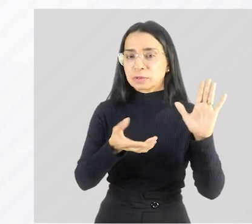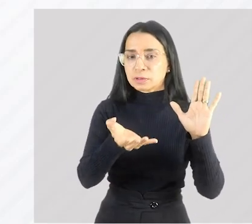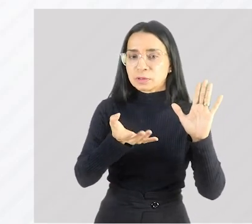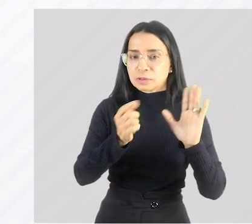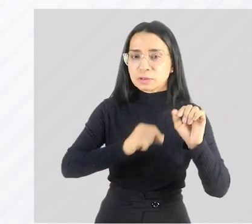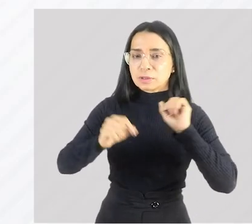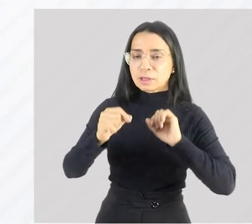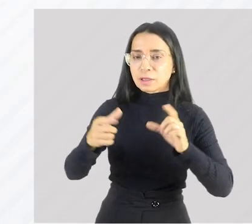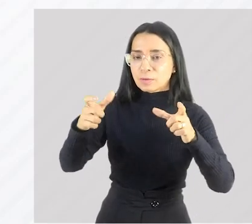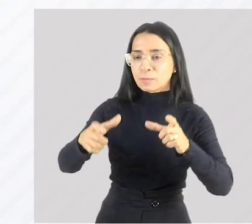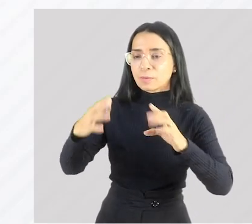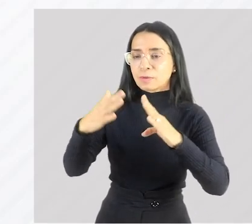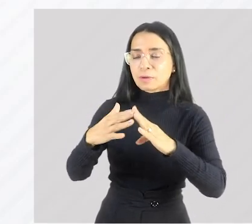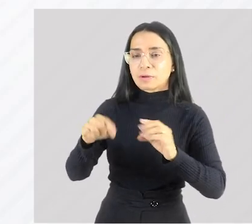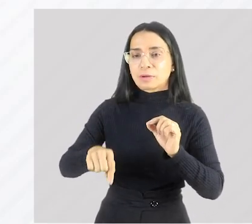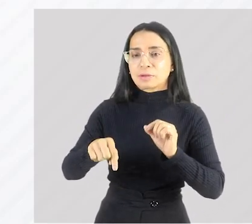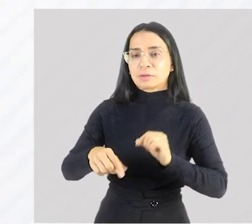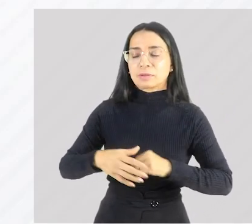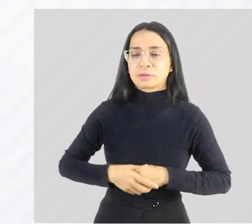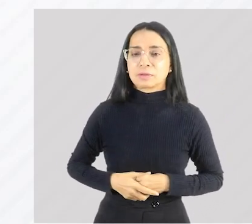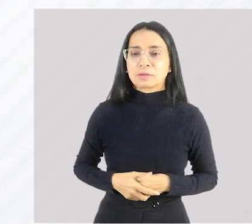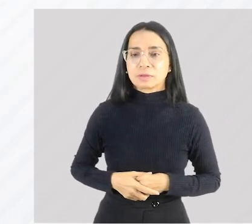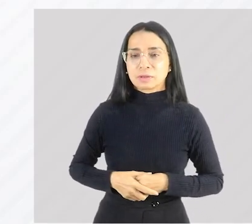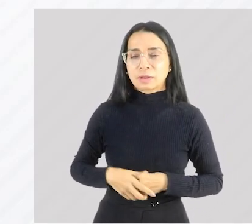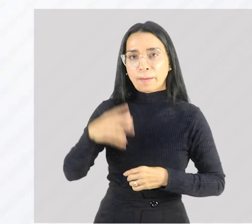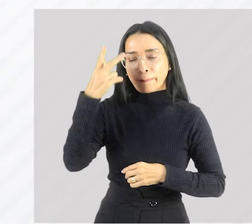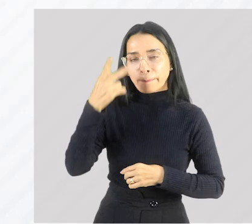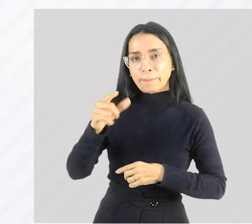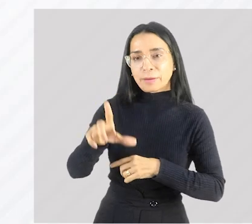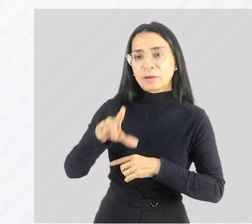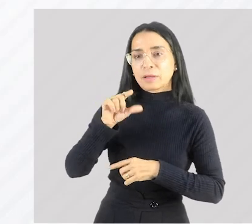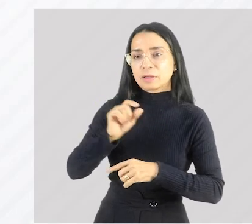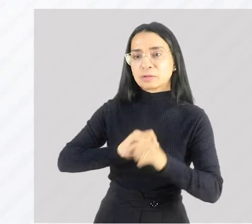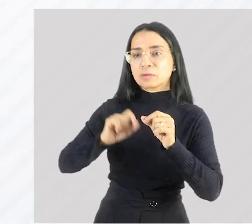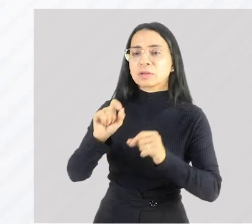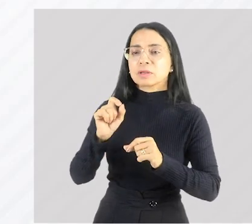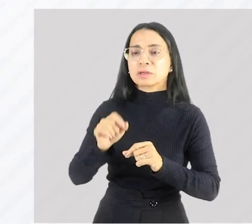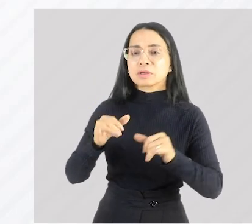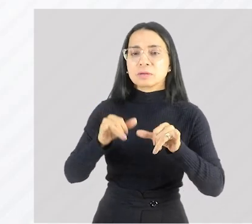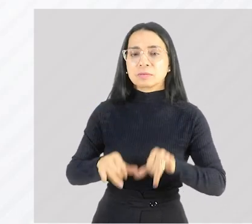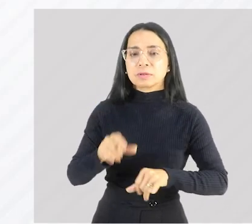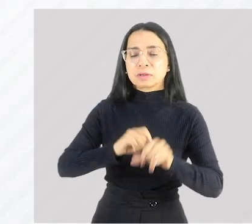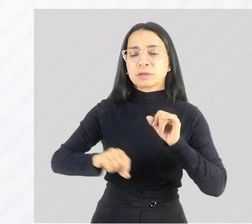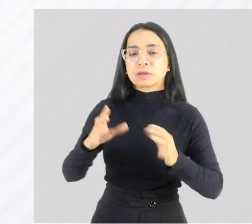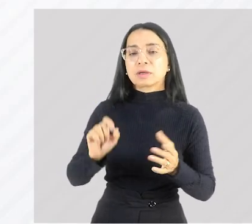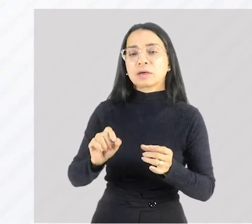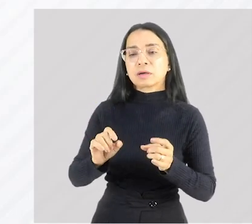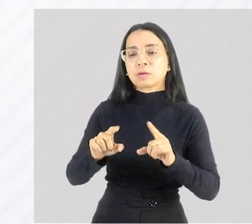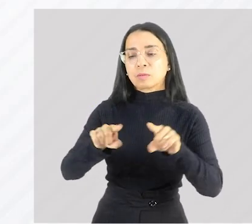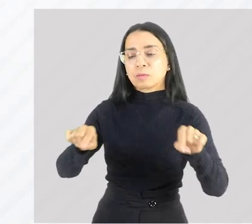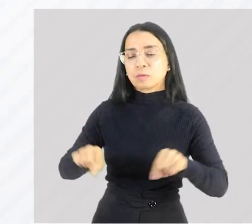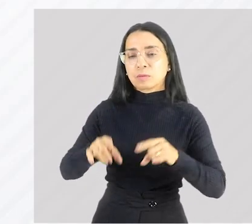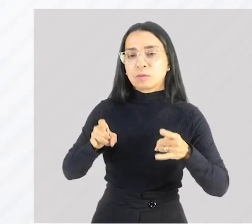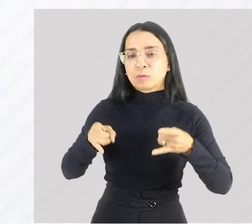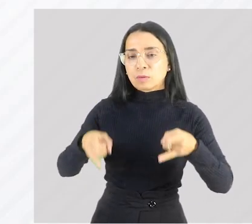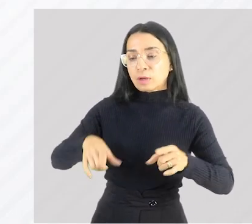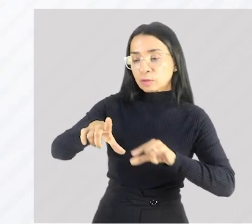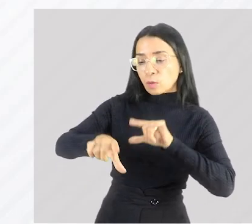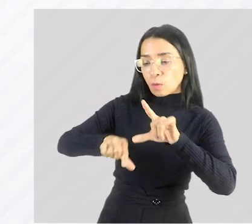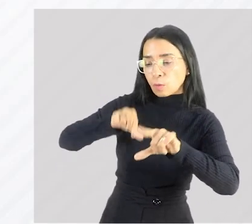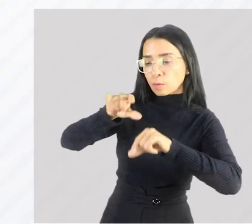candidataram para morar no local para resolver Quem ficará com o quarto um sorteio